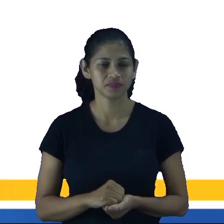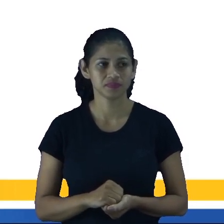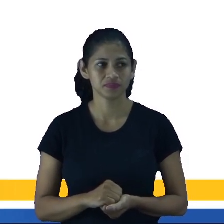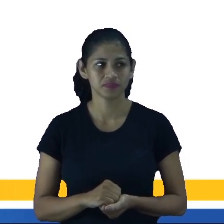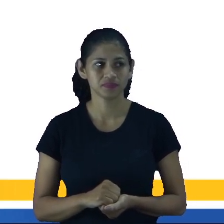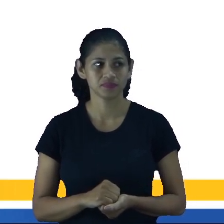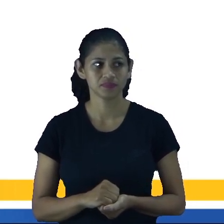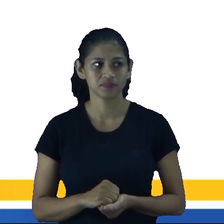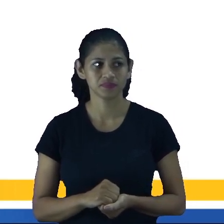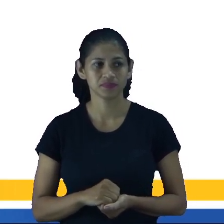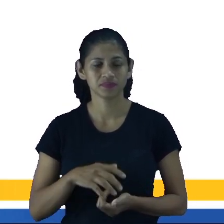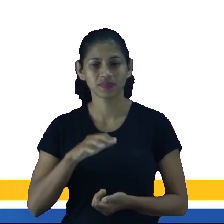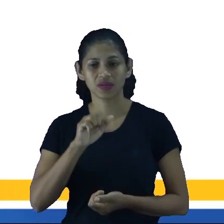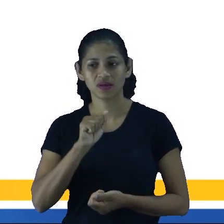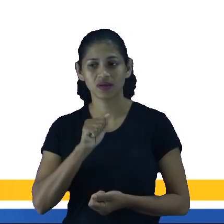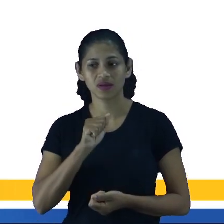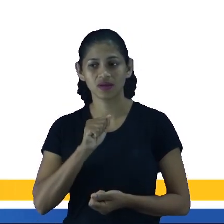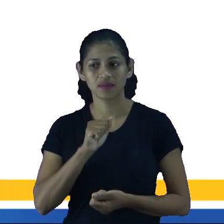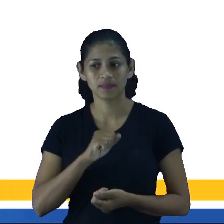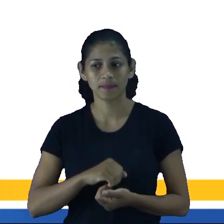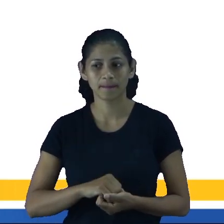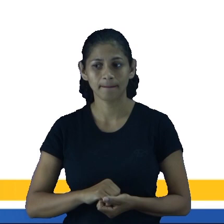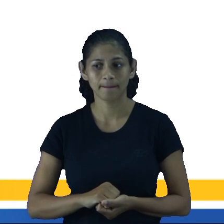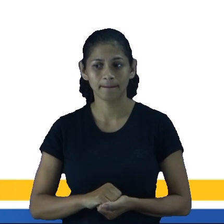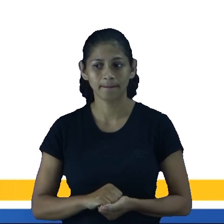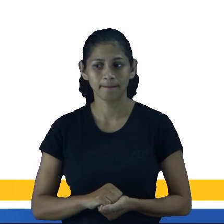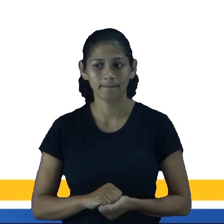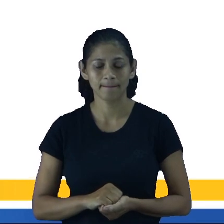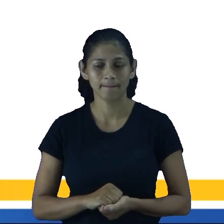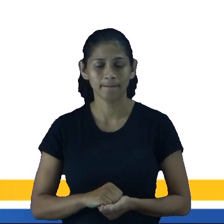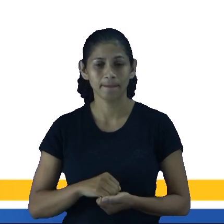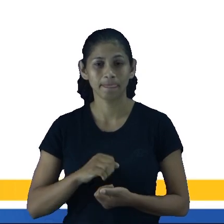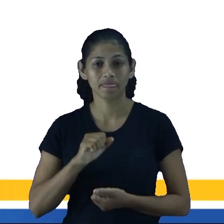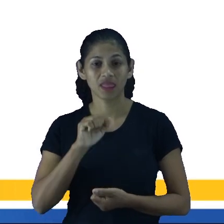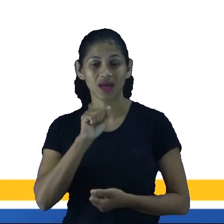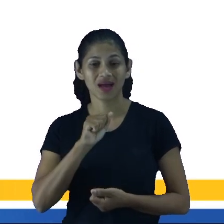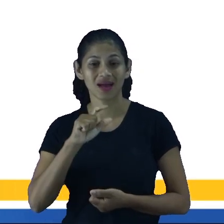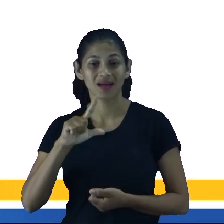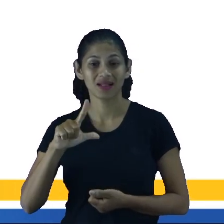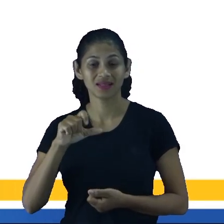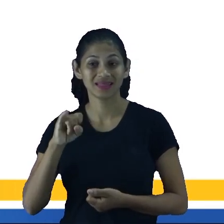né? Aí é el restaurante. Então, ali é o restaurante.